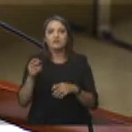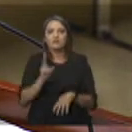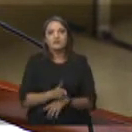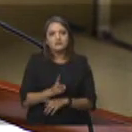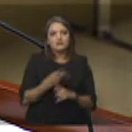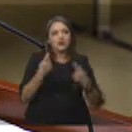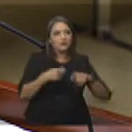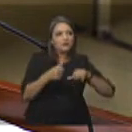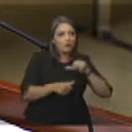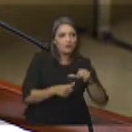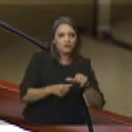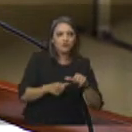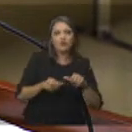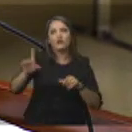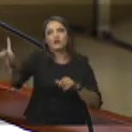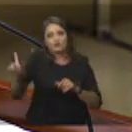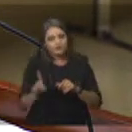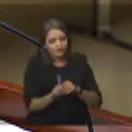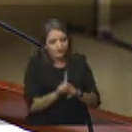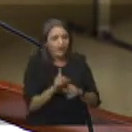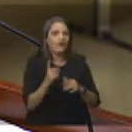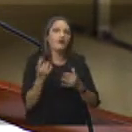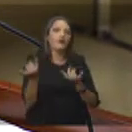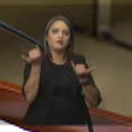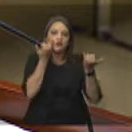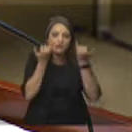estiver diante de um pleito